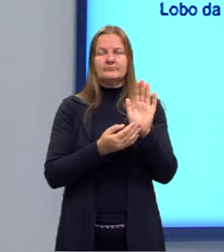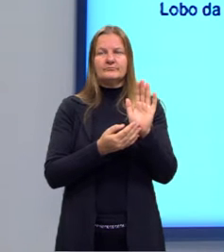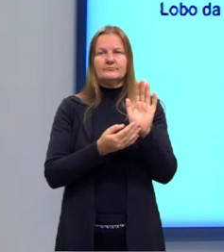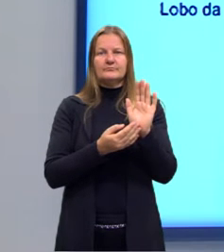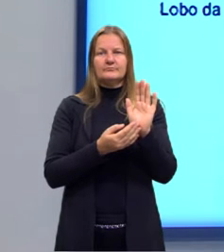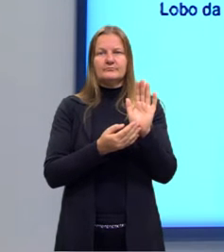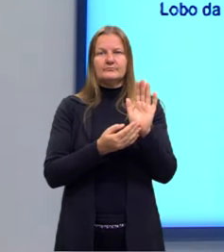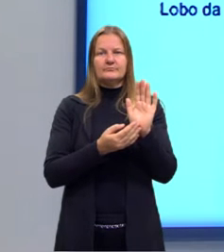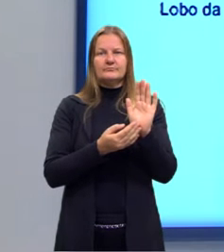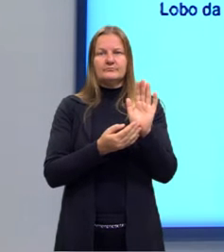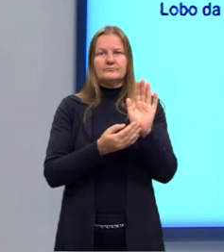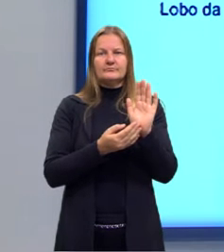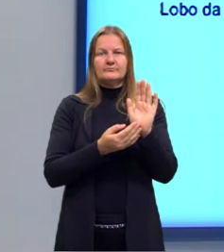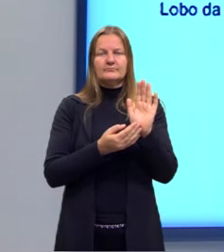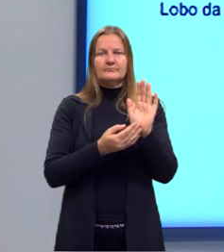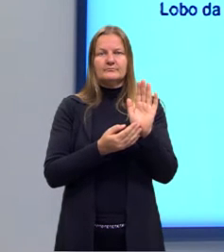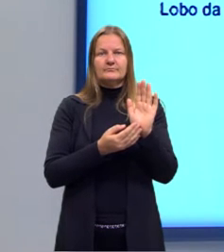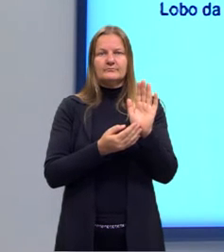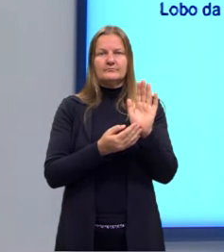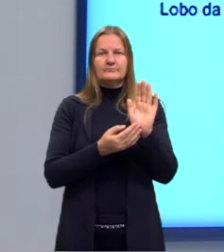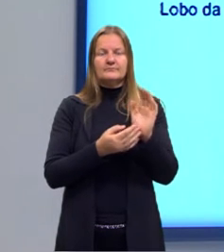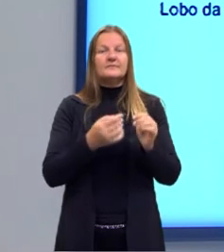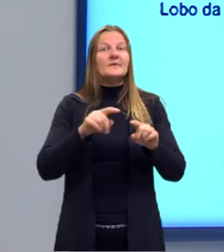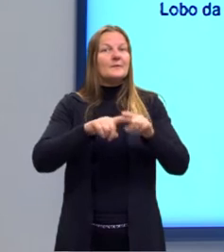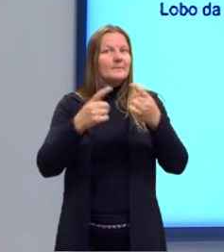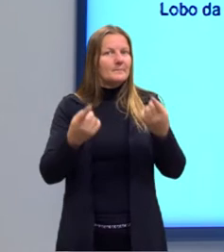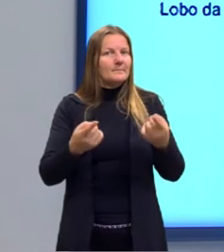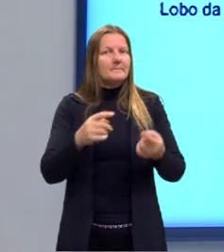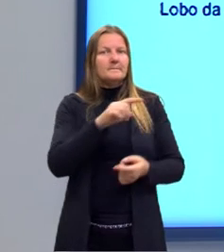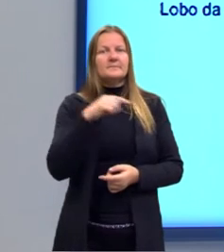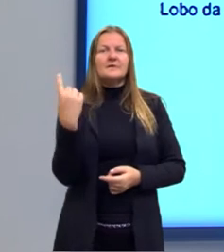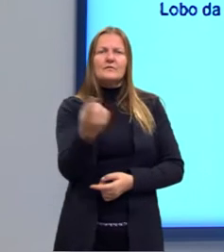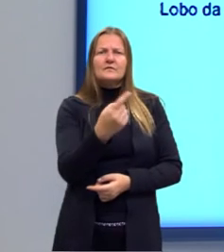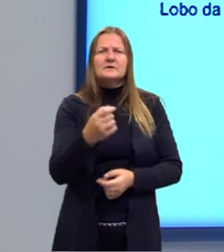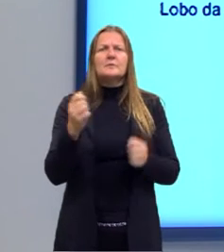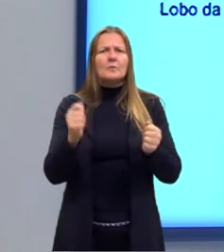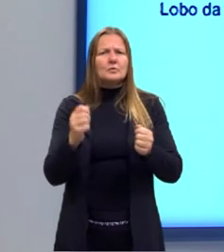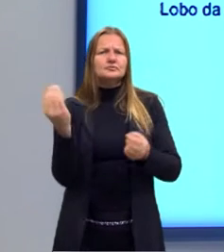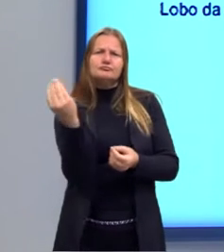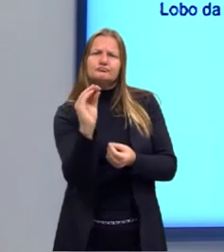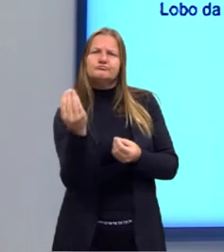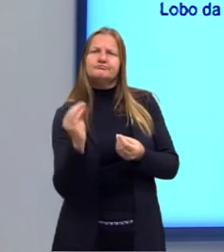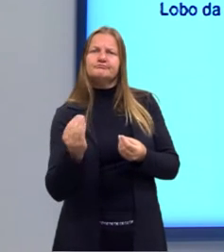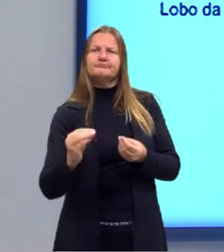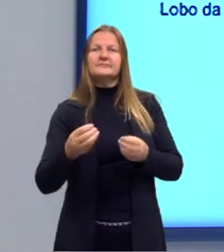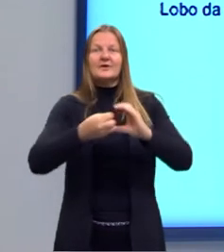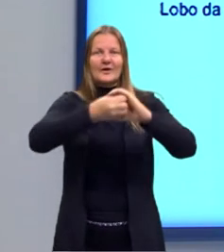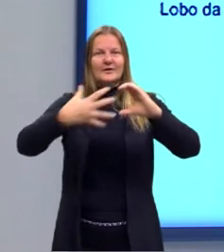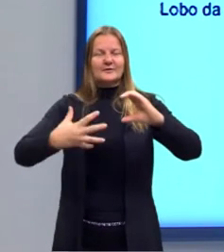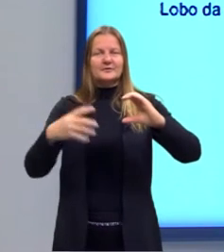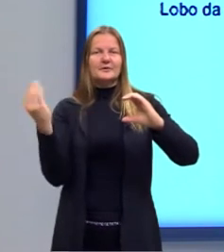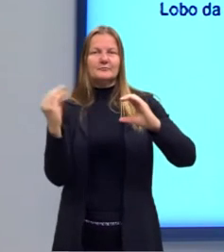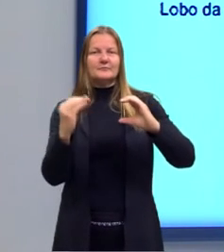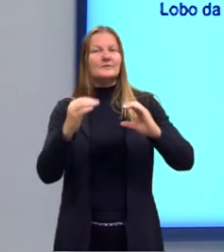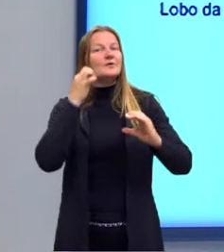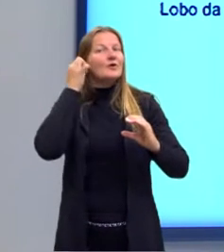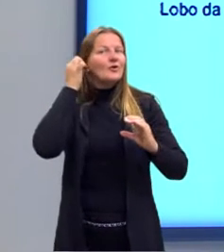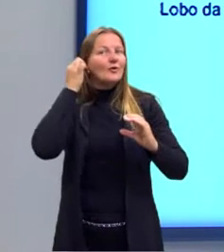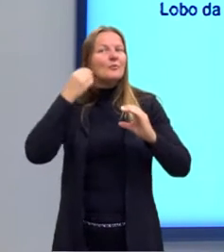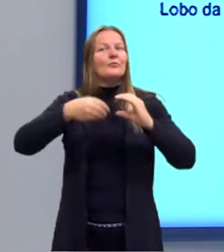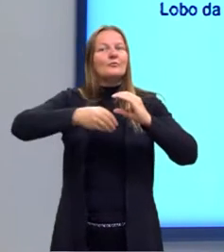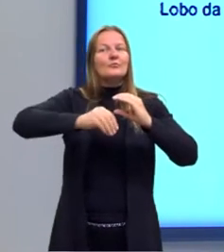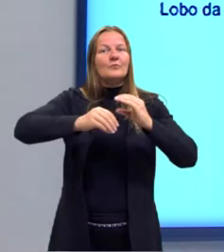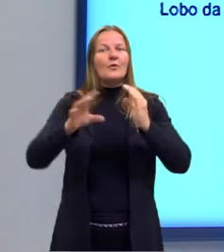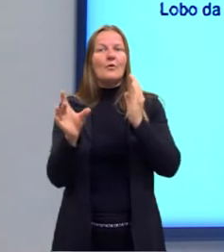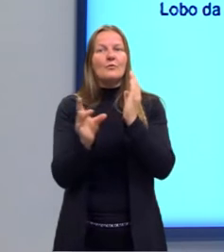identificados corretamente E aí vocês podem colocar também nos outros né porque essa característica então do Lobo da orelha preso